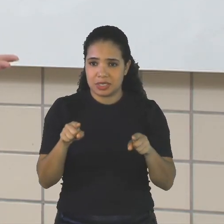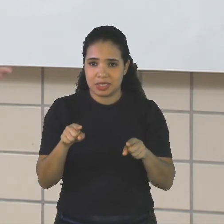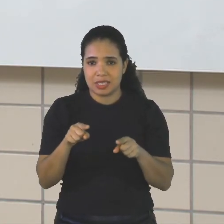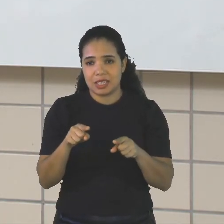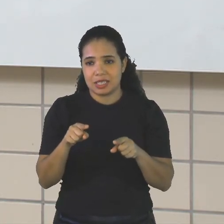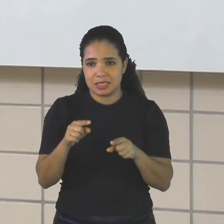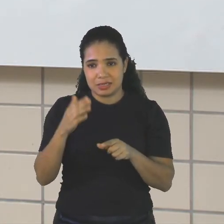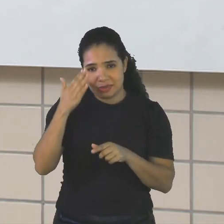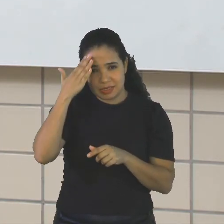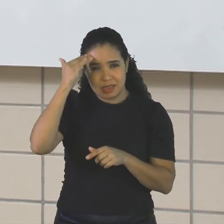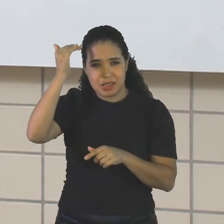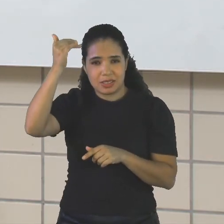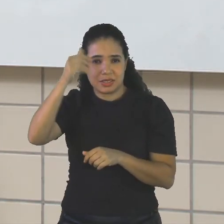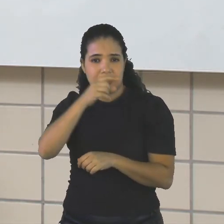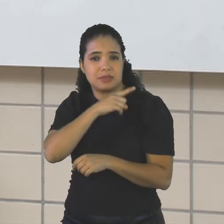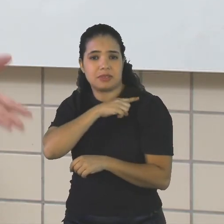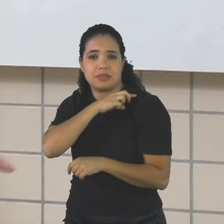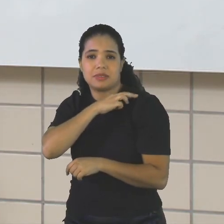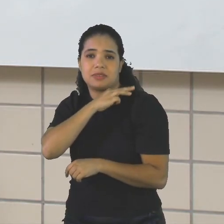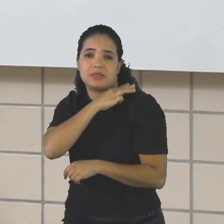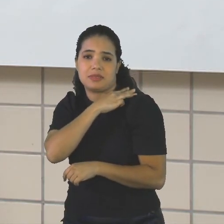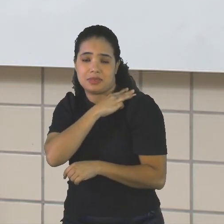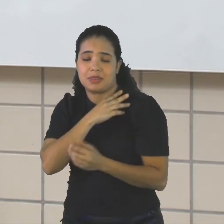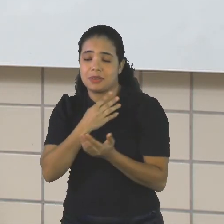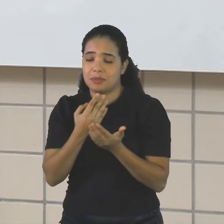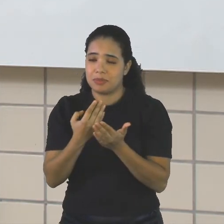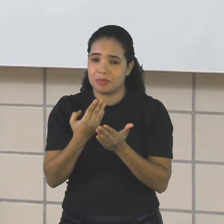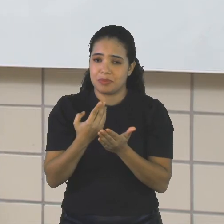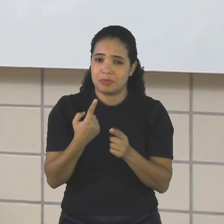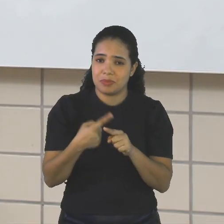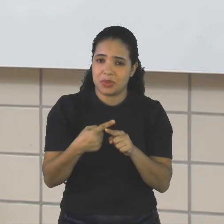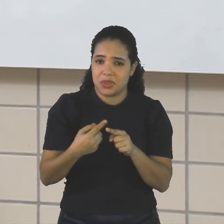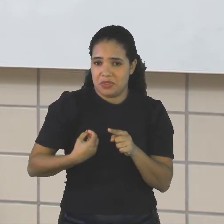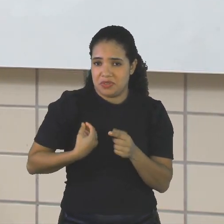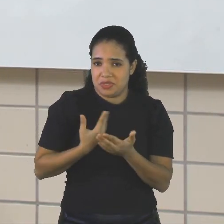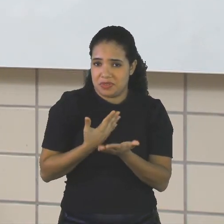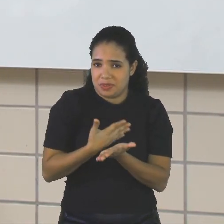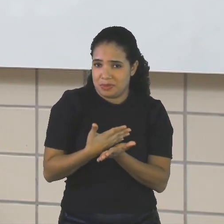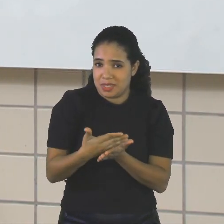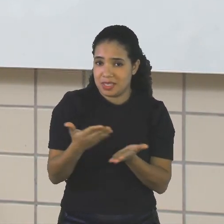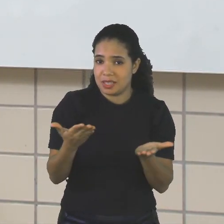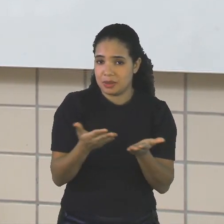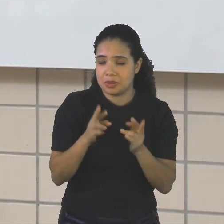médio, né? Que a carreira de vocês só está começando. E eu espero que